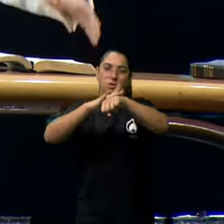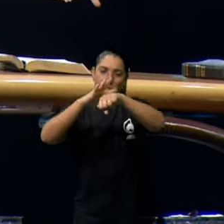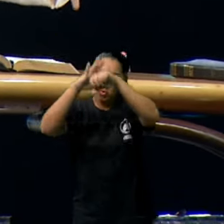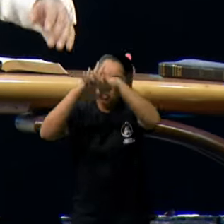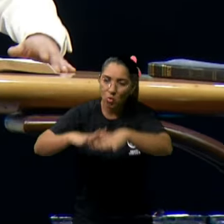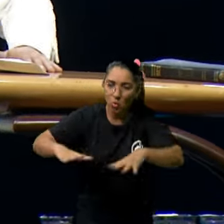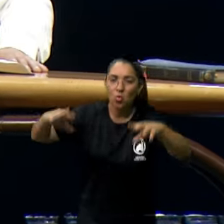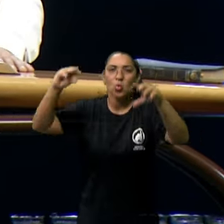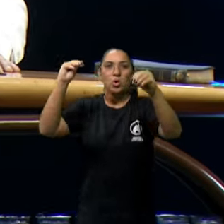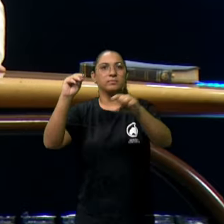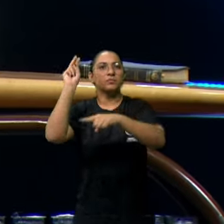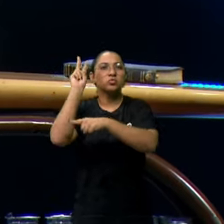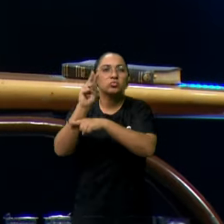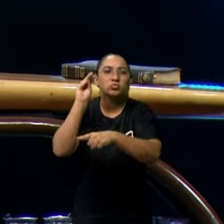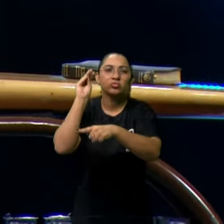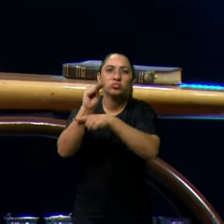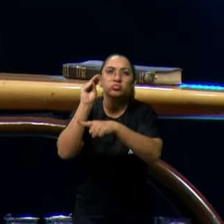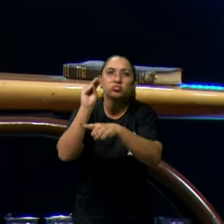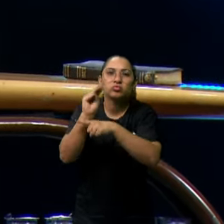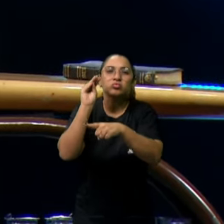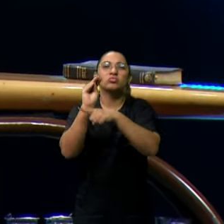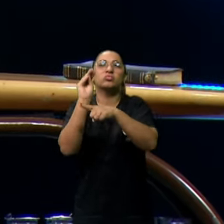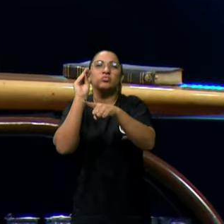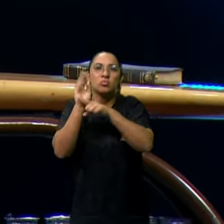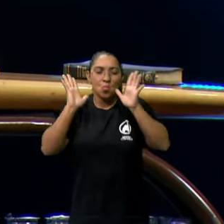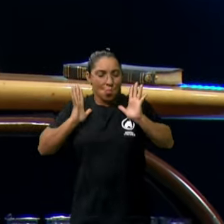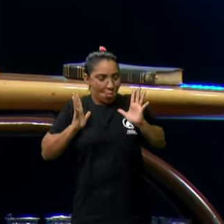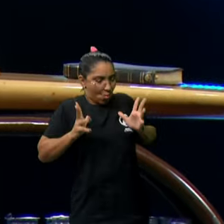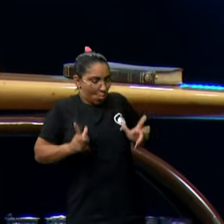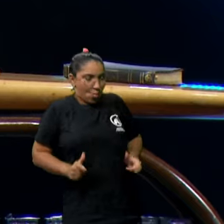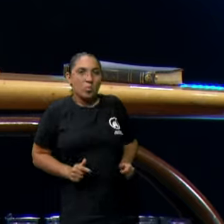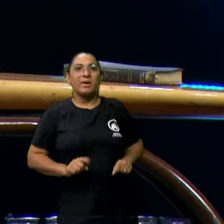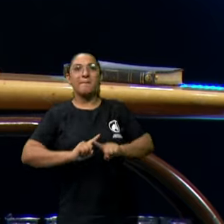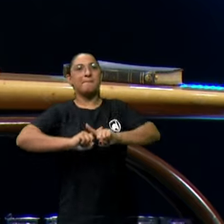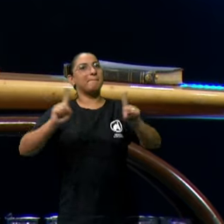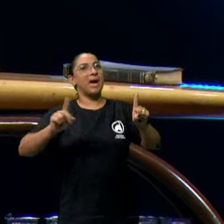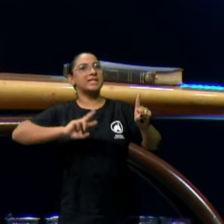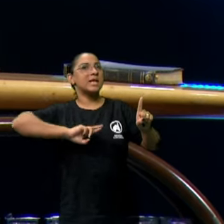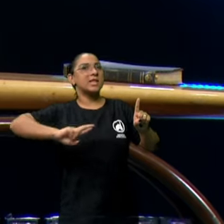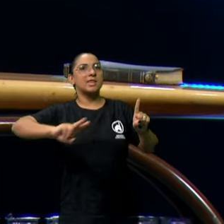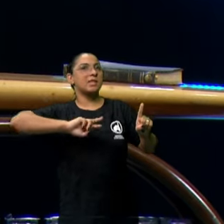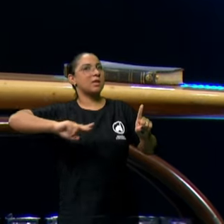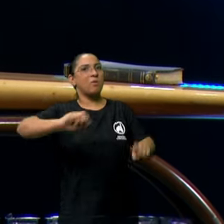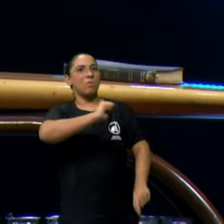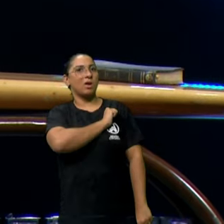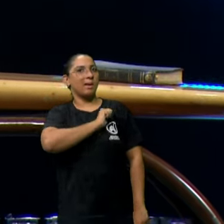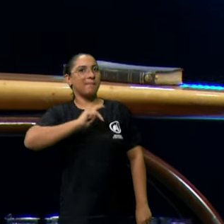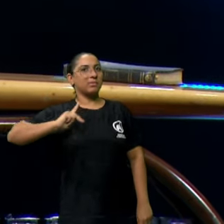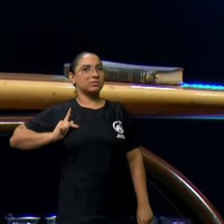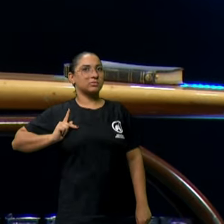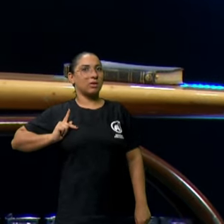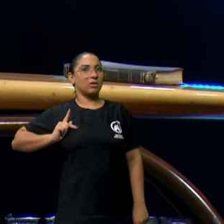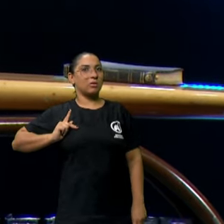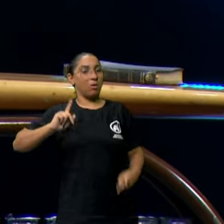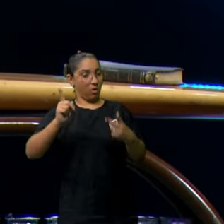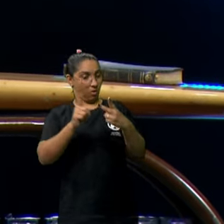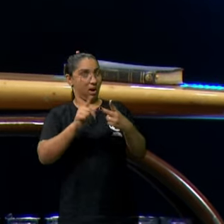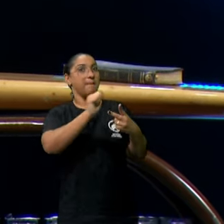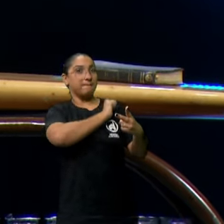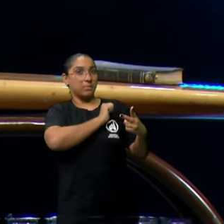que ela pelo caminho da Alimentação eu trabalho apostólico o trabalho apostólico girar essência